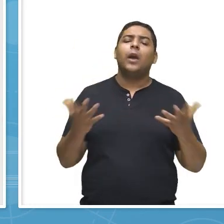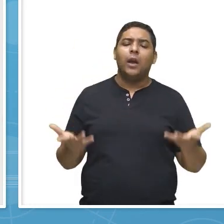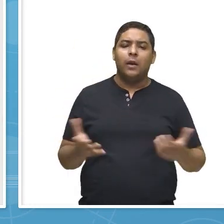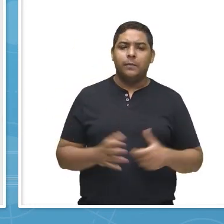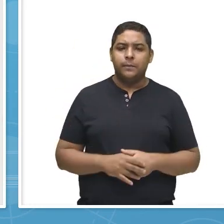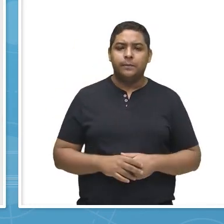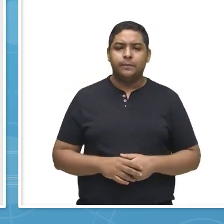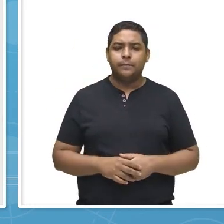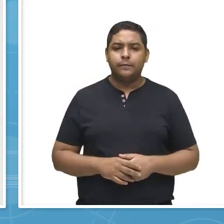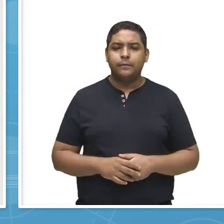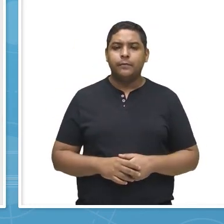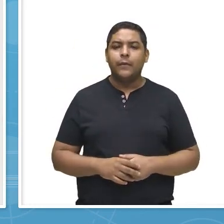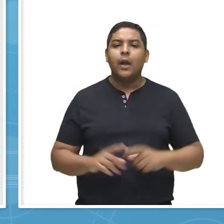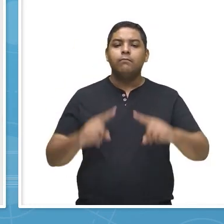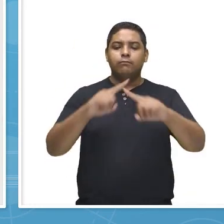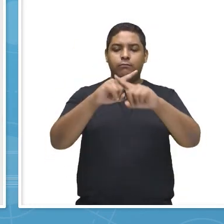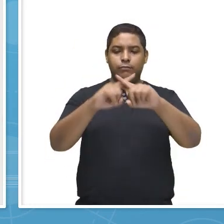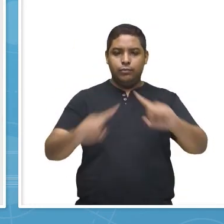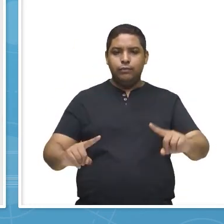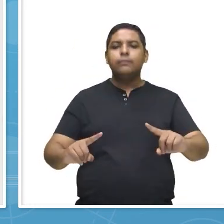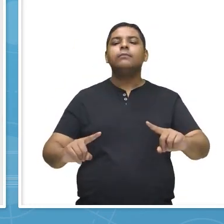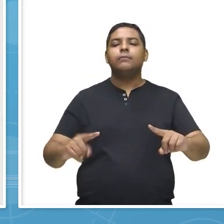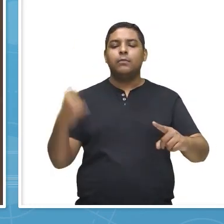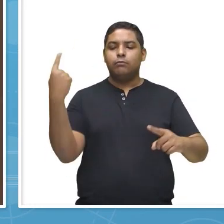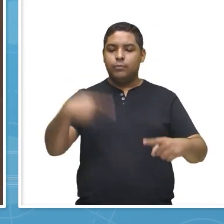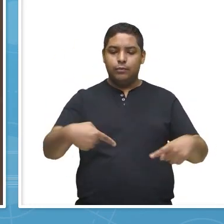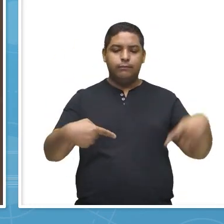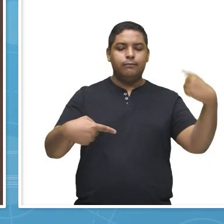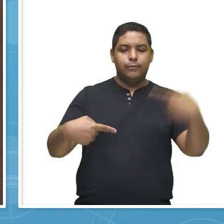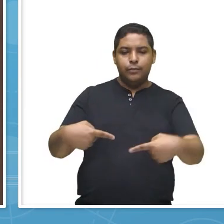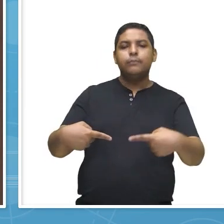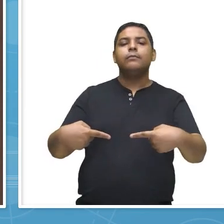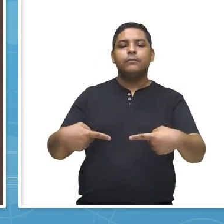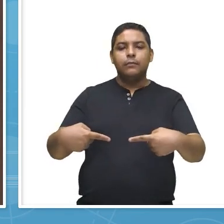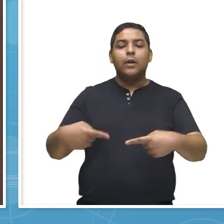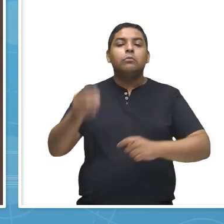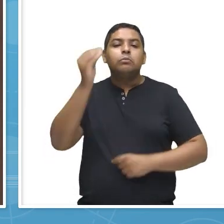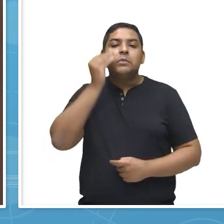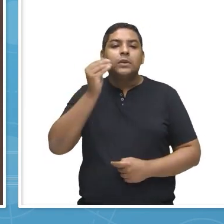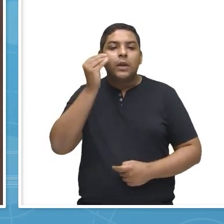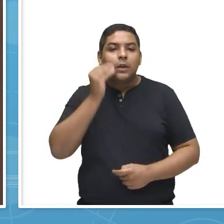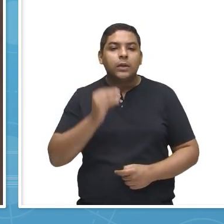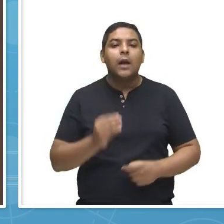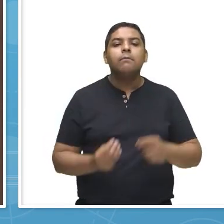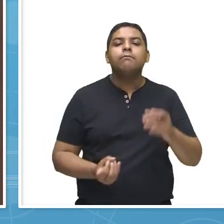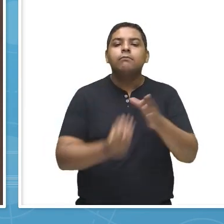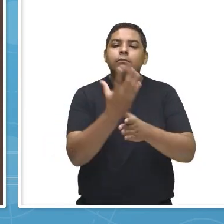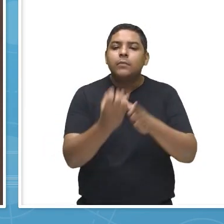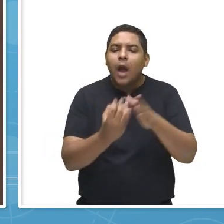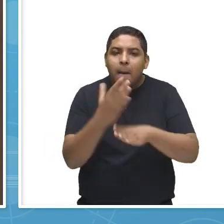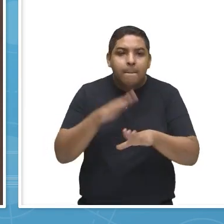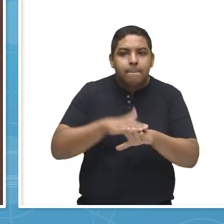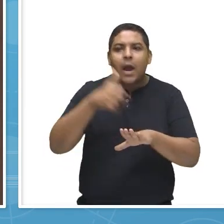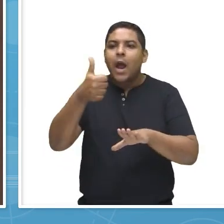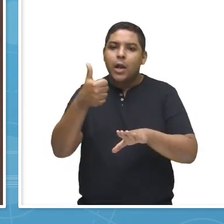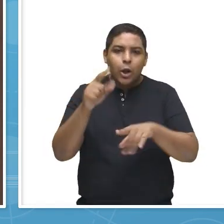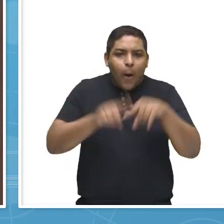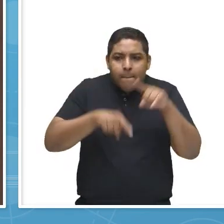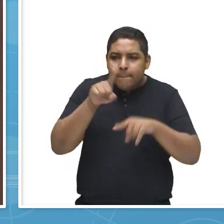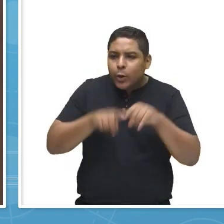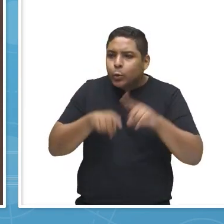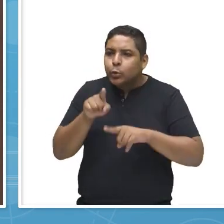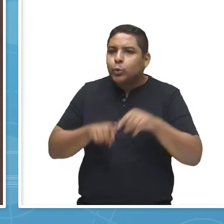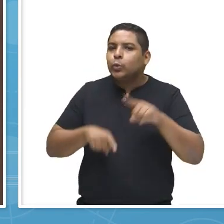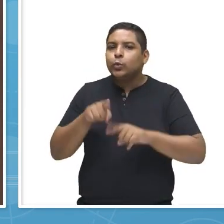Vão fazer a concorrência, né? Ou seja, vão tentar produzir ali o melhor produto, né? Para